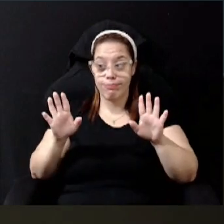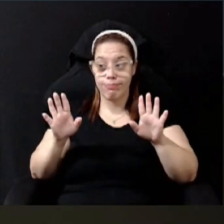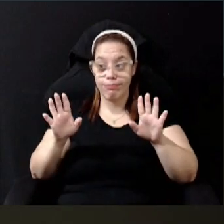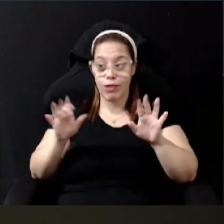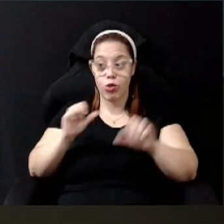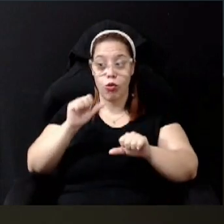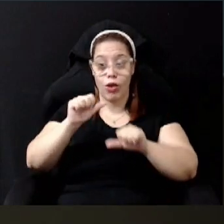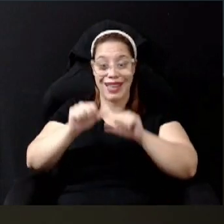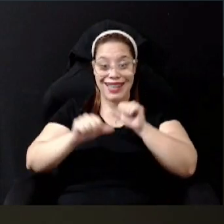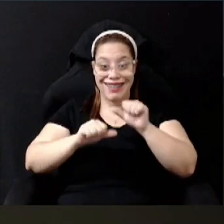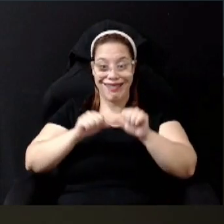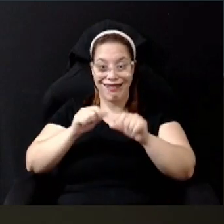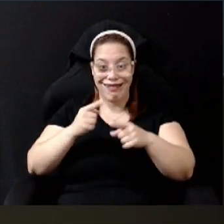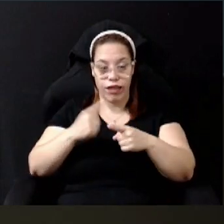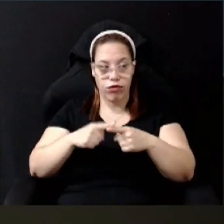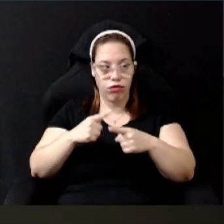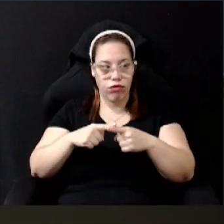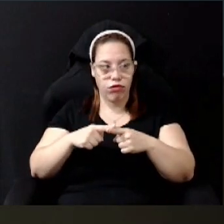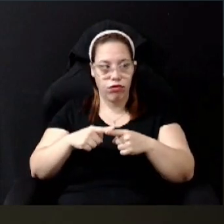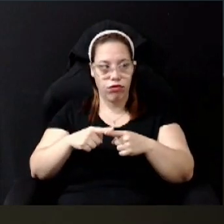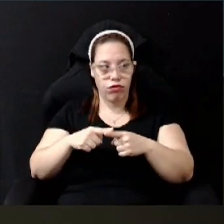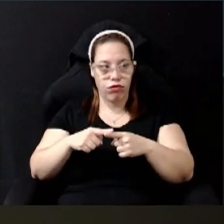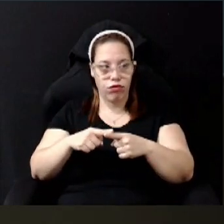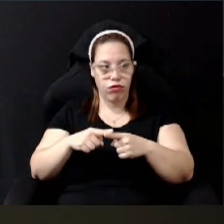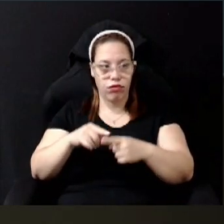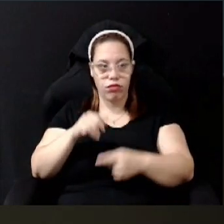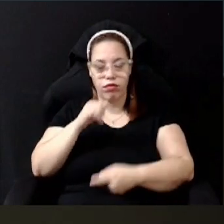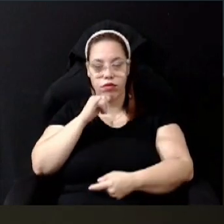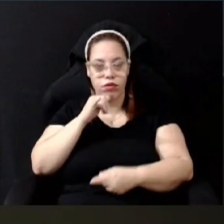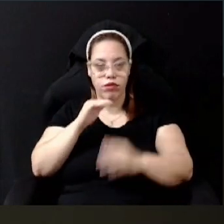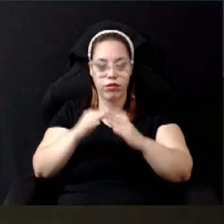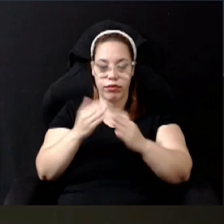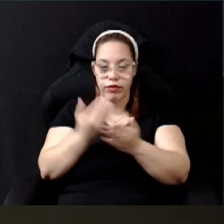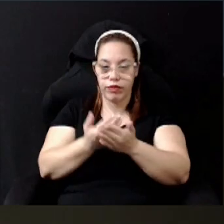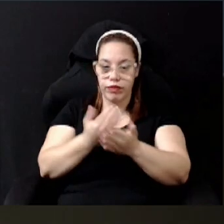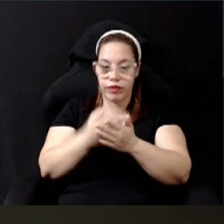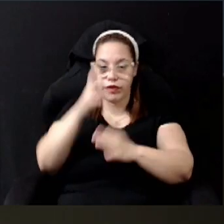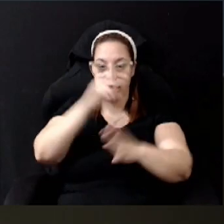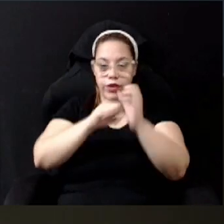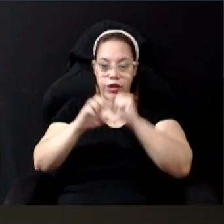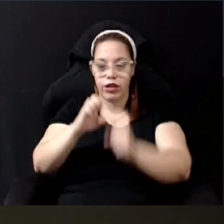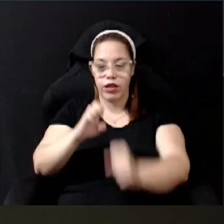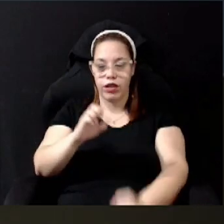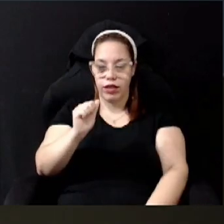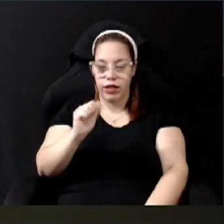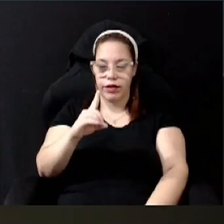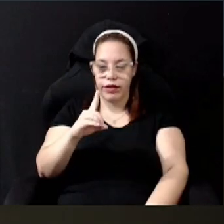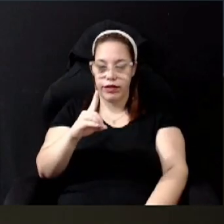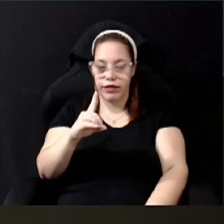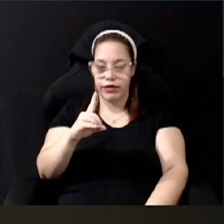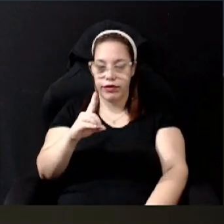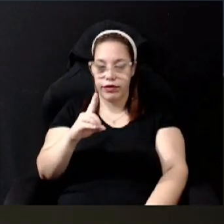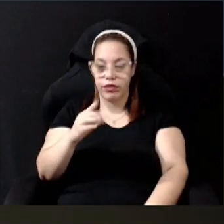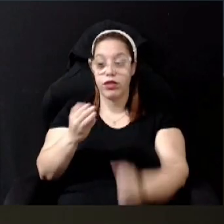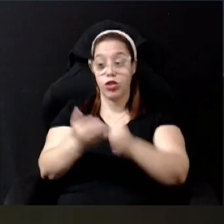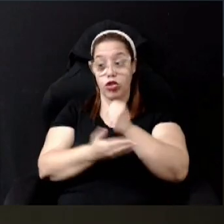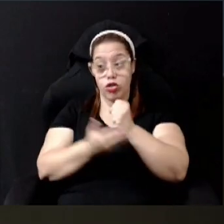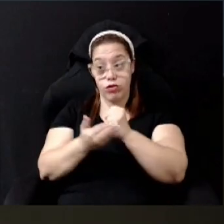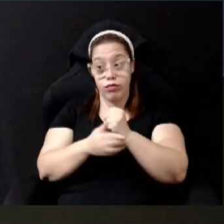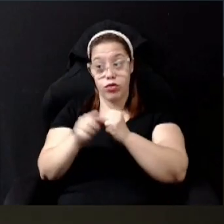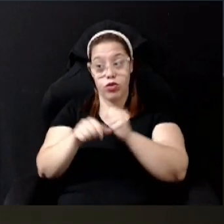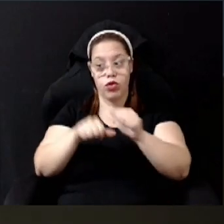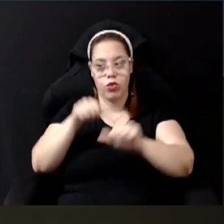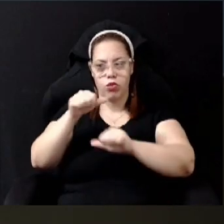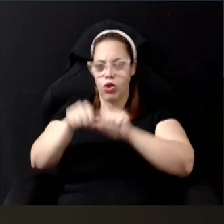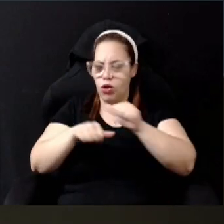porque, por exemplo, quem já tinha uma escola e teve que aprender ir para o EAD, já tinha uma base. Você mudou de